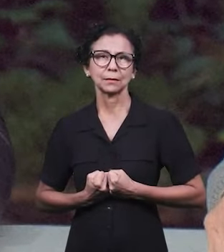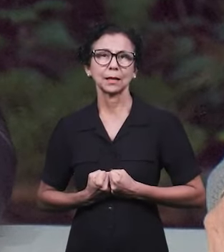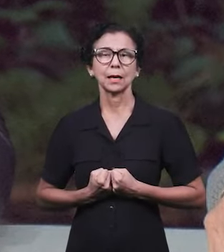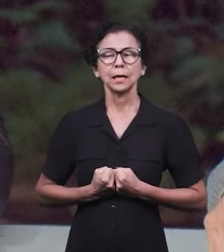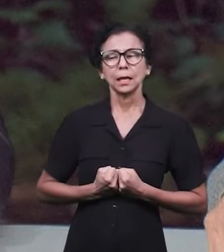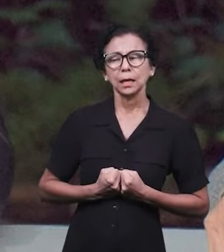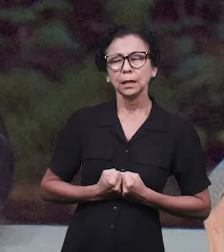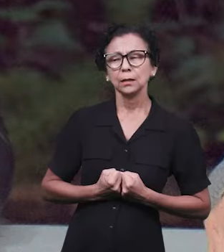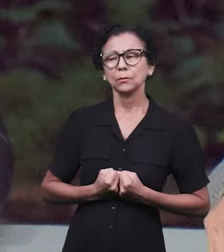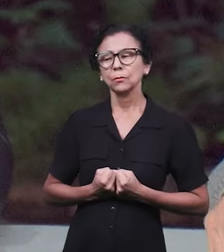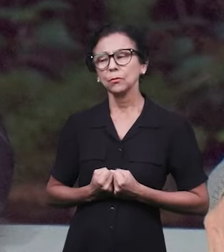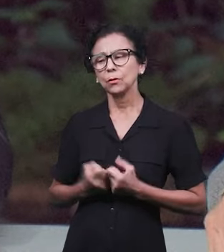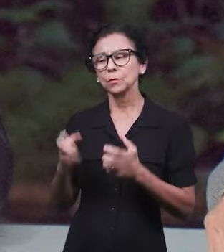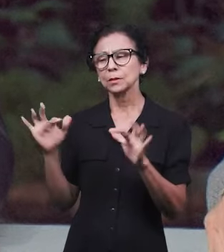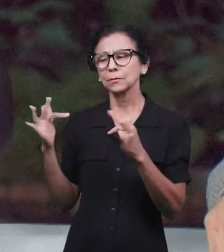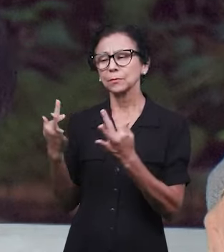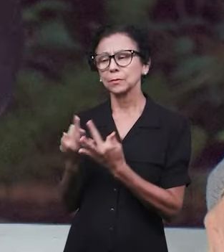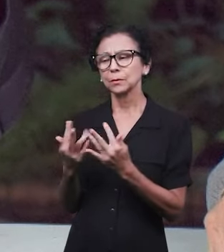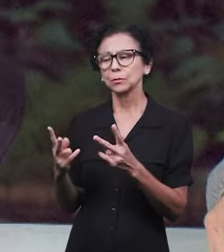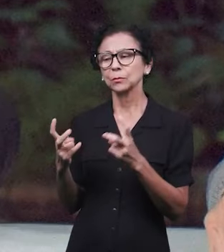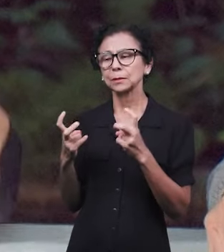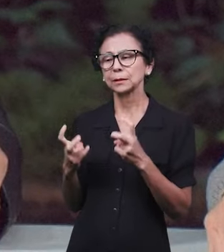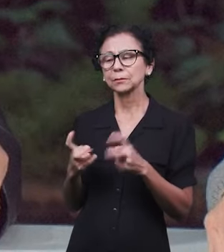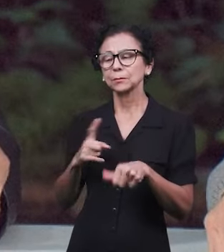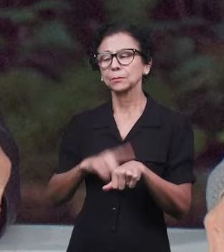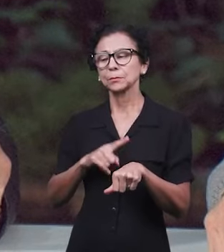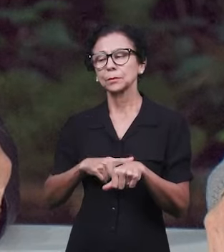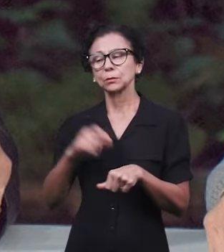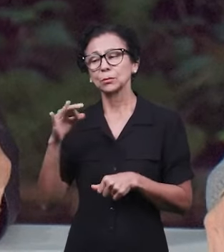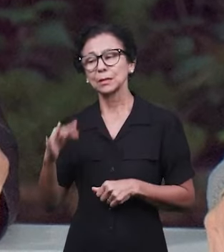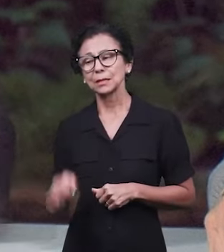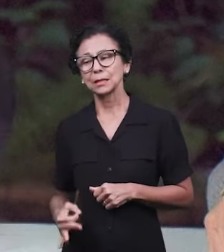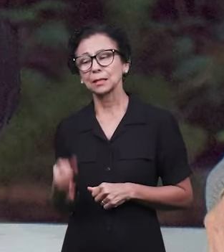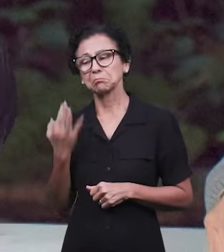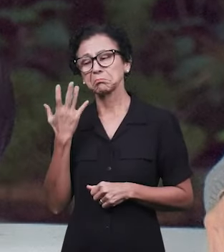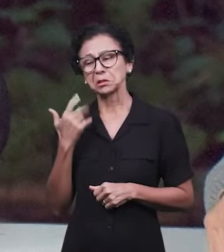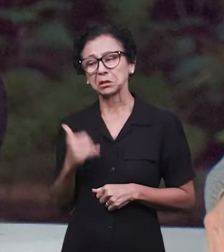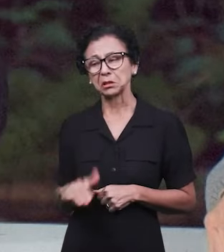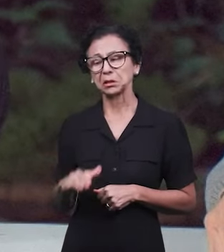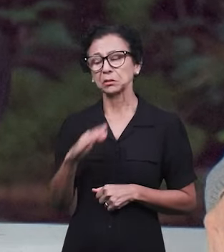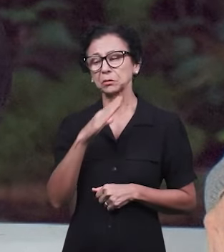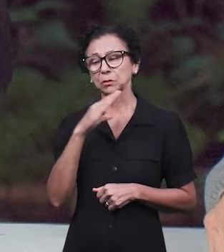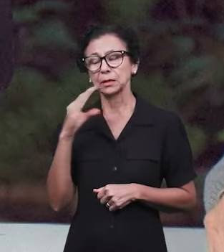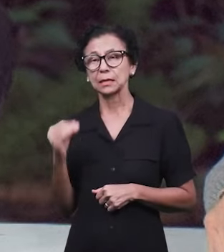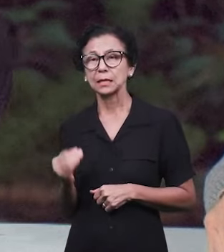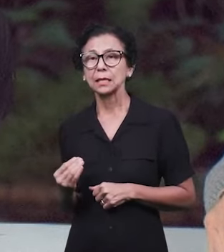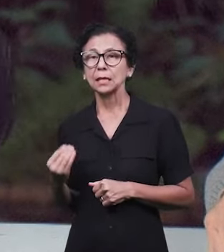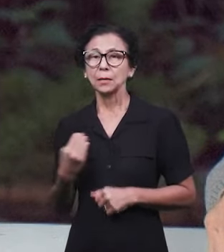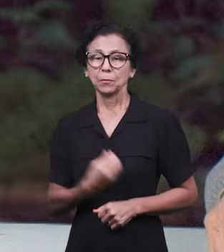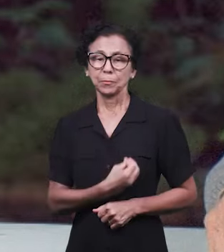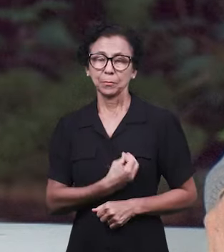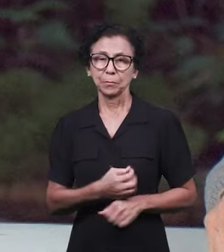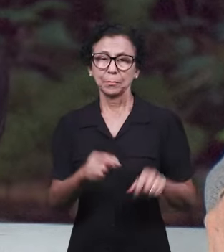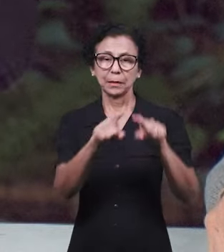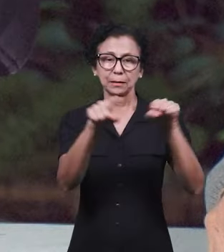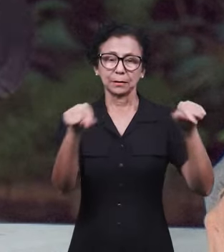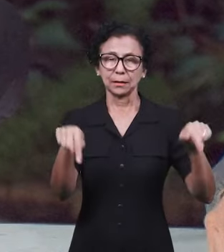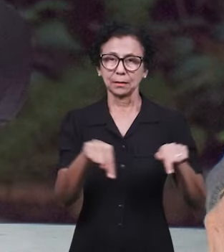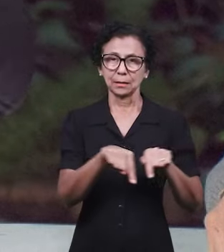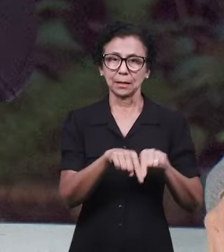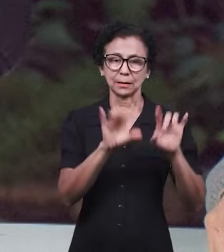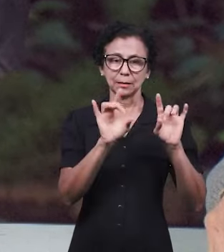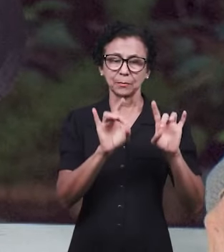já têm as suas classes, minhas irmãs, conforme a sua idade. E aí, nós vamos em um momento certo. Quando